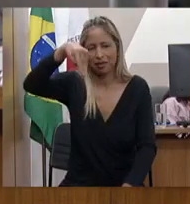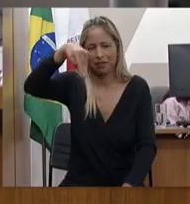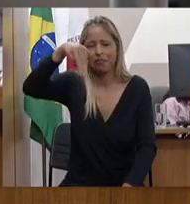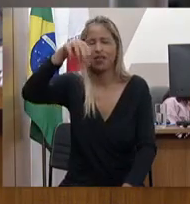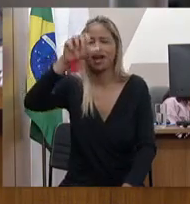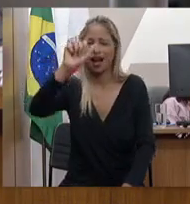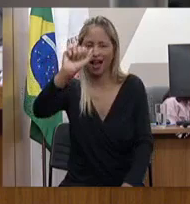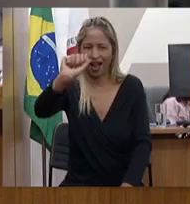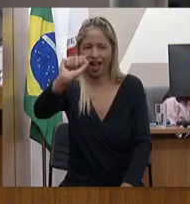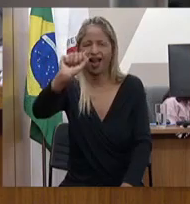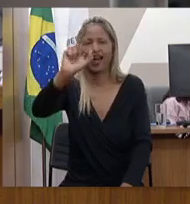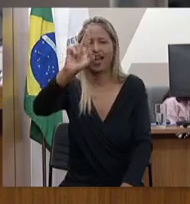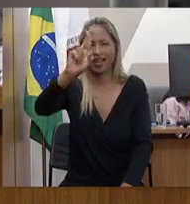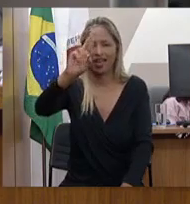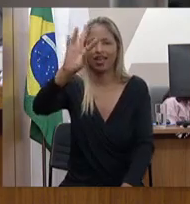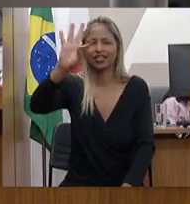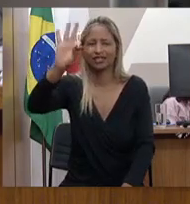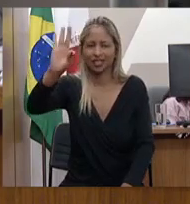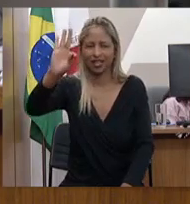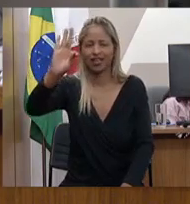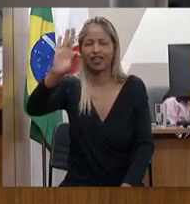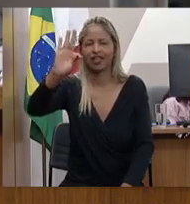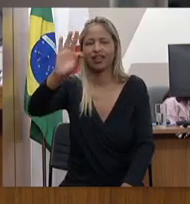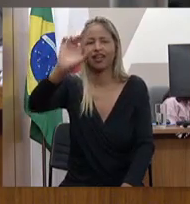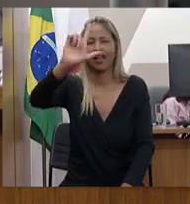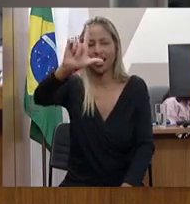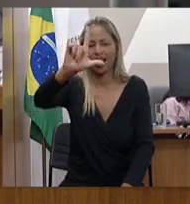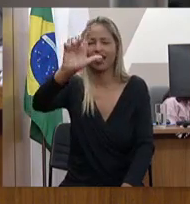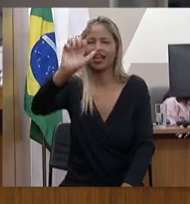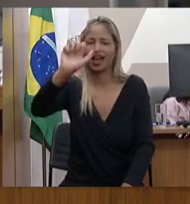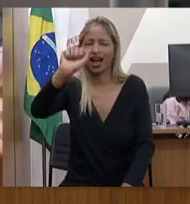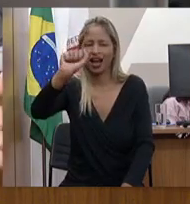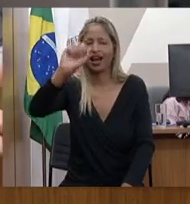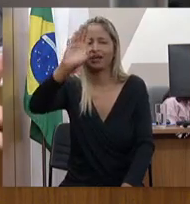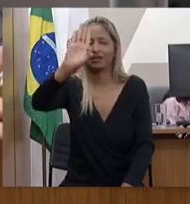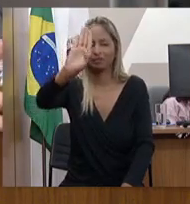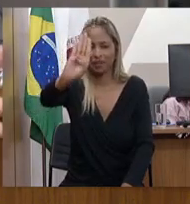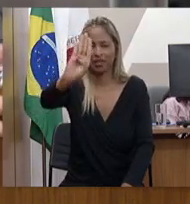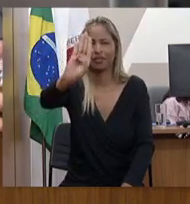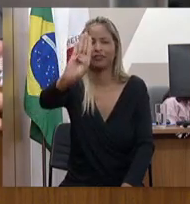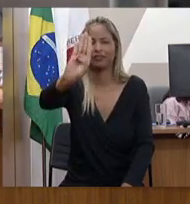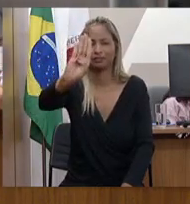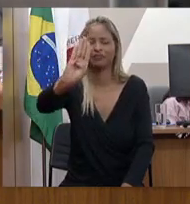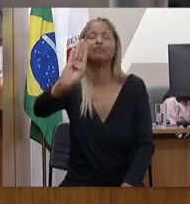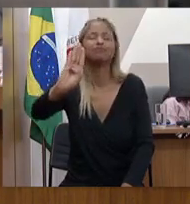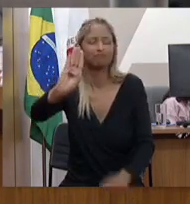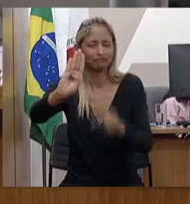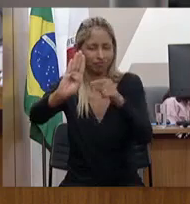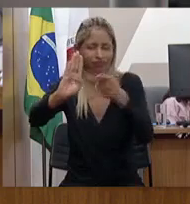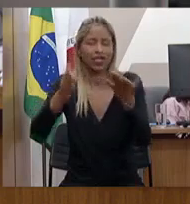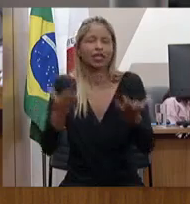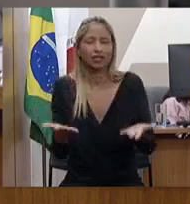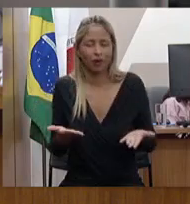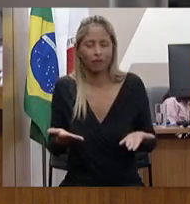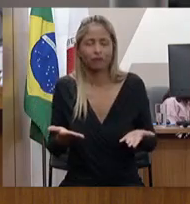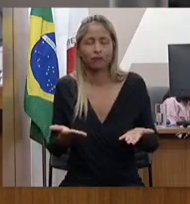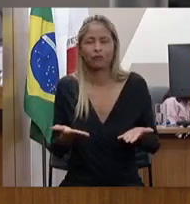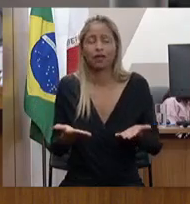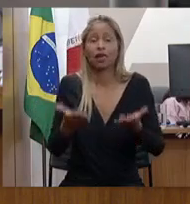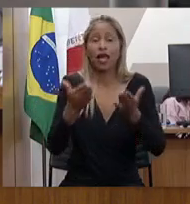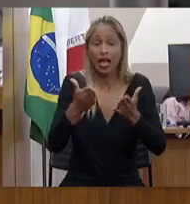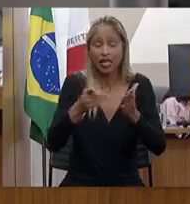do INSS não são Dados vão dizer reais porque o INSS não é para todo mundo infelizmente né e mais